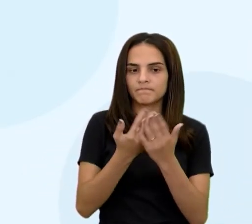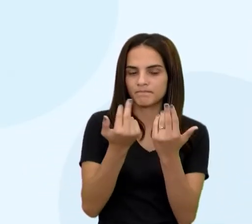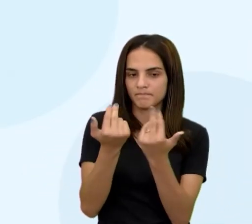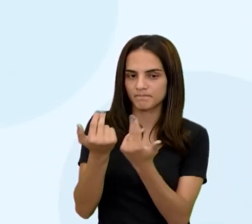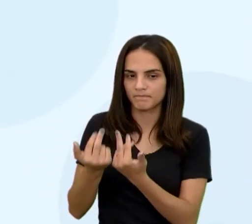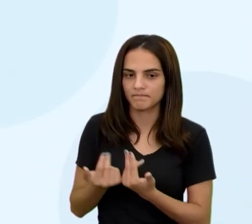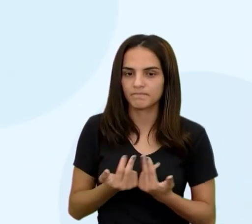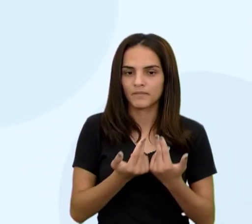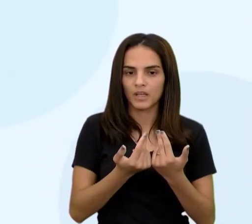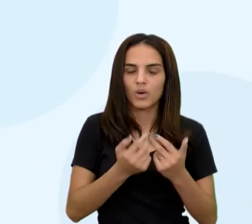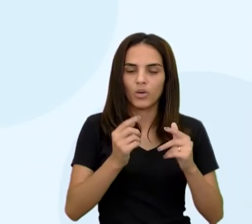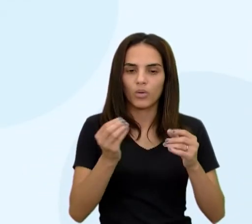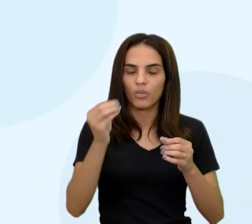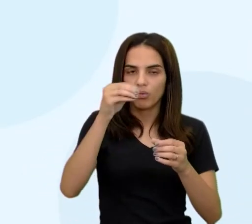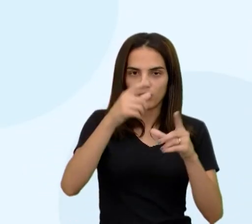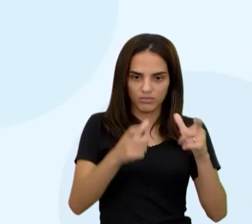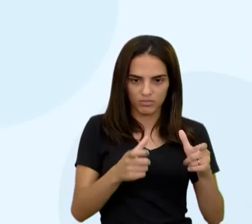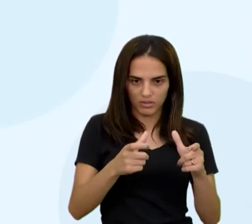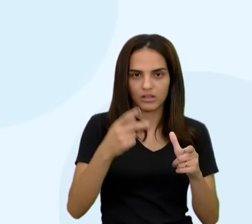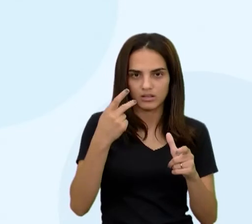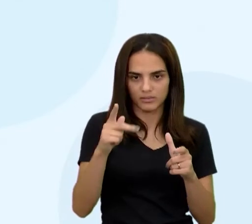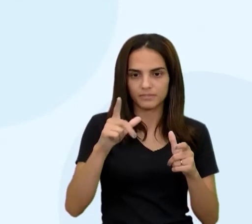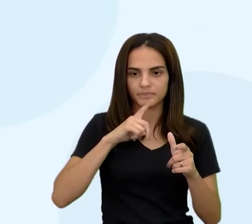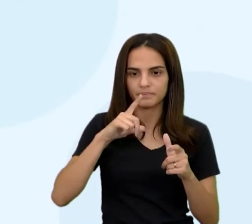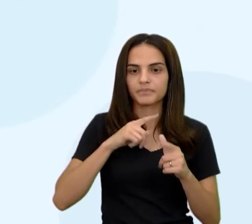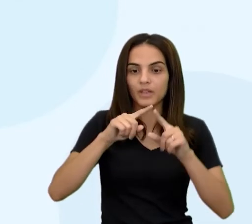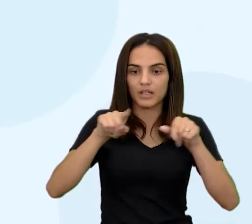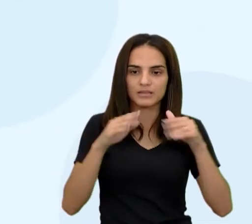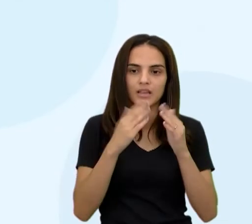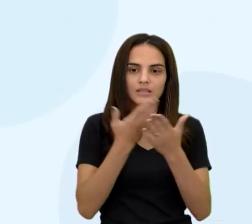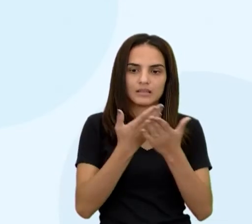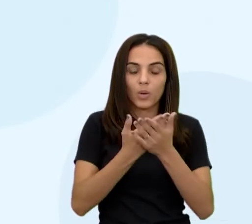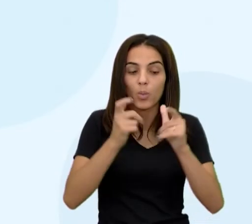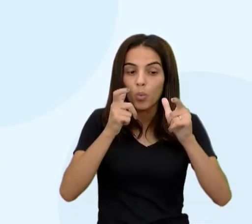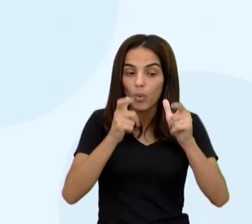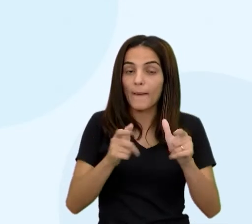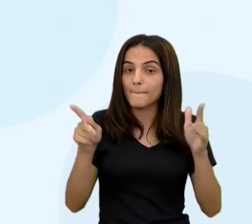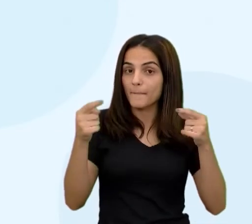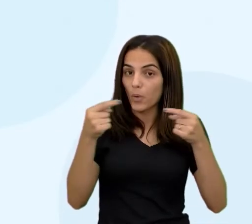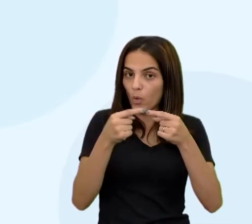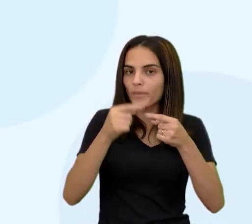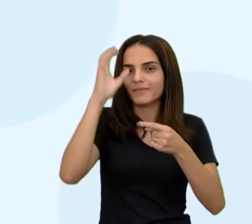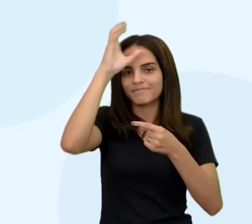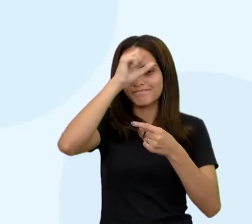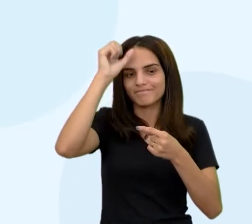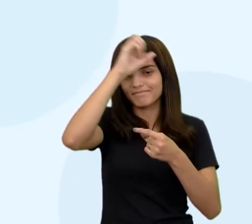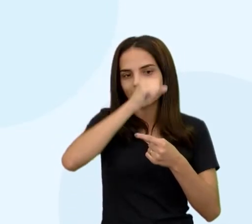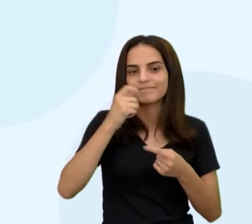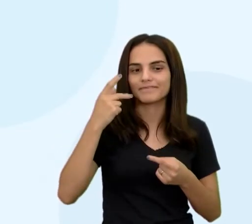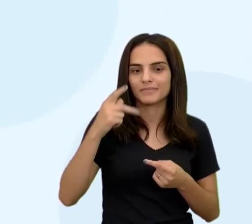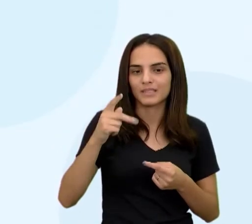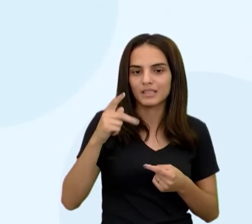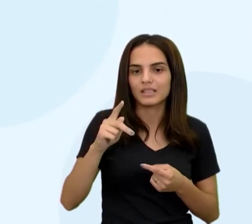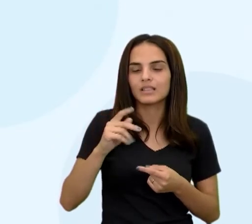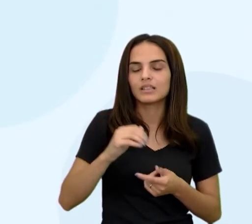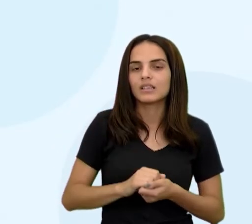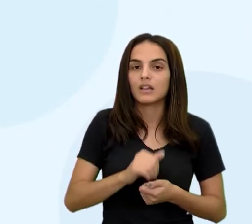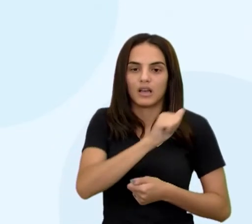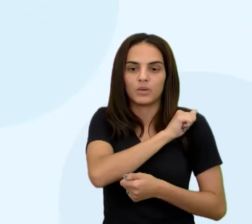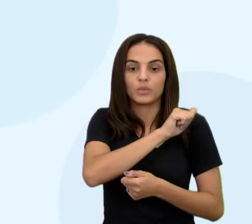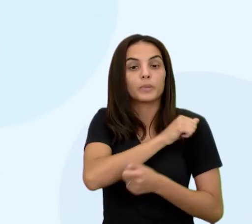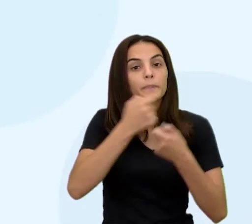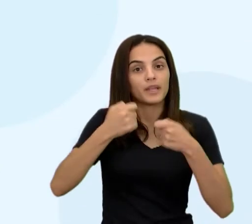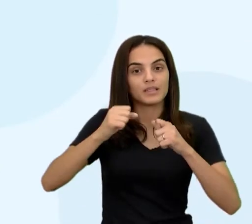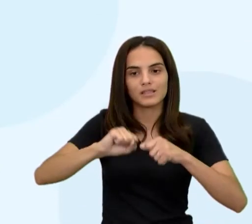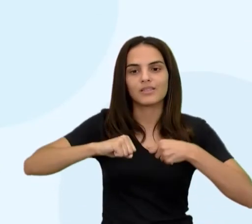ambiente em que o estudante está. A sala de aula é um local de aprendizagem, onde o discente, né, o aluno, né, o discente, deve se